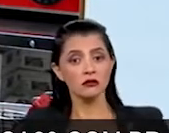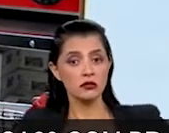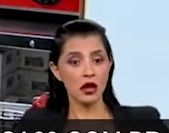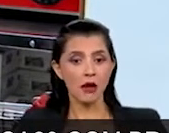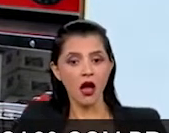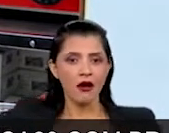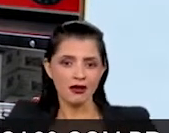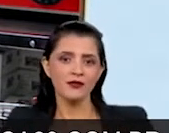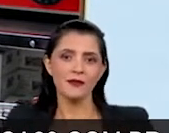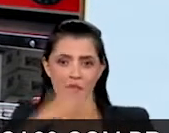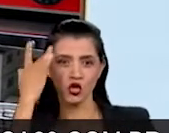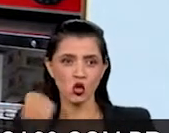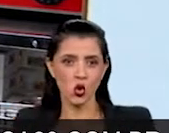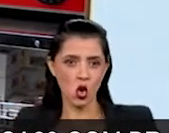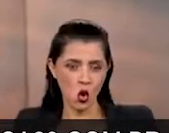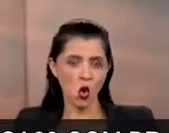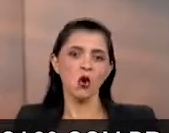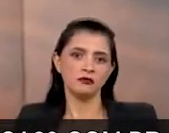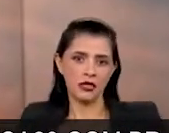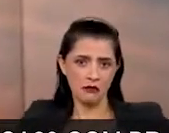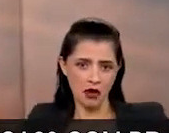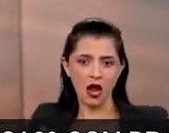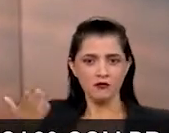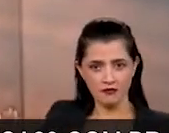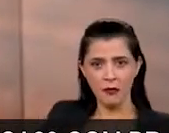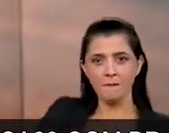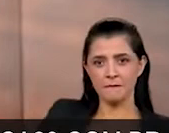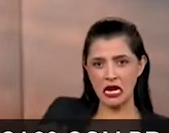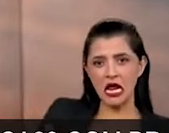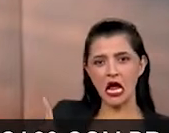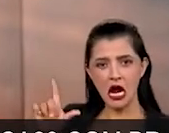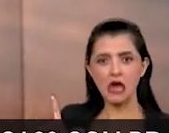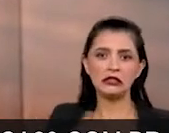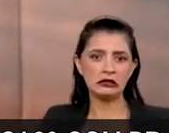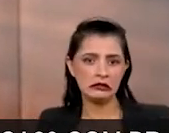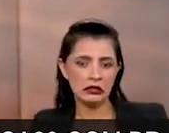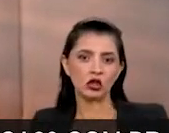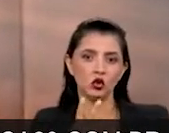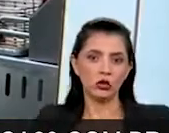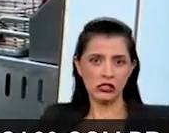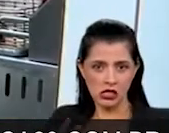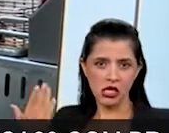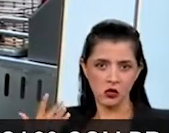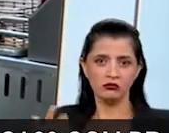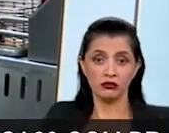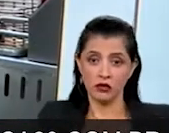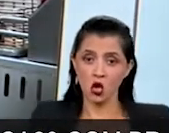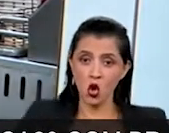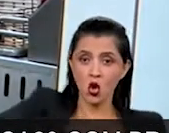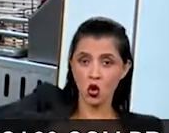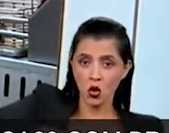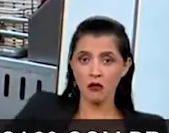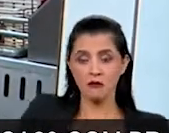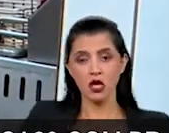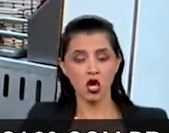trabalho e mais gente com carteira assinada, como a Maria. Ela, que estava desempregada há 2 anos, foi contratada como cozinheira em